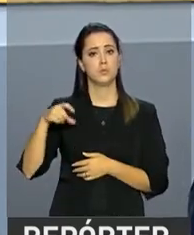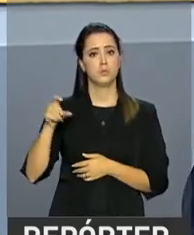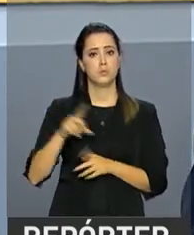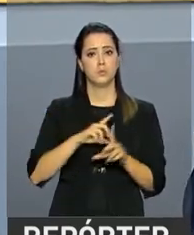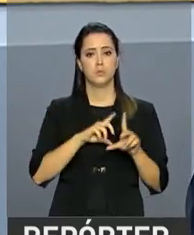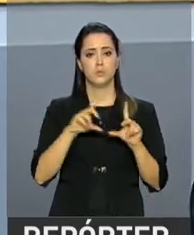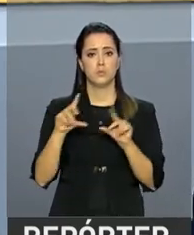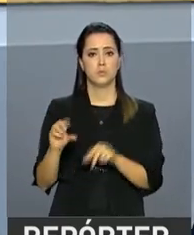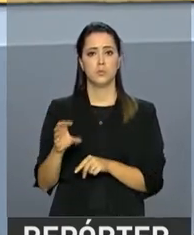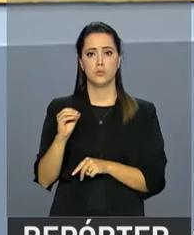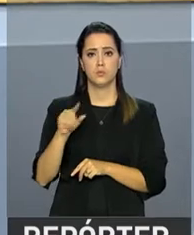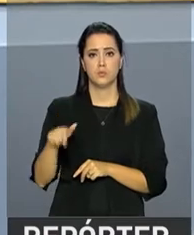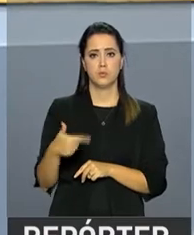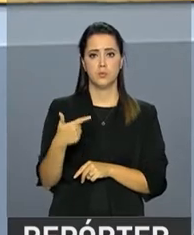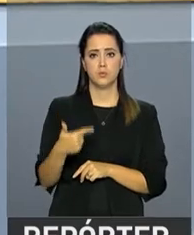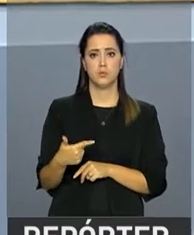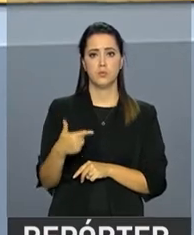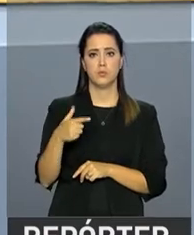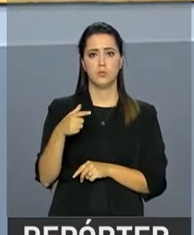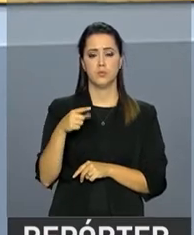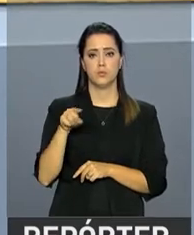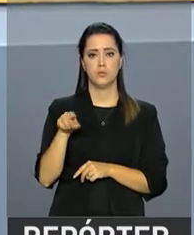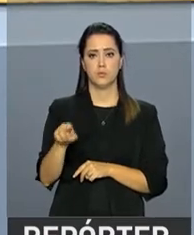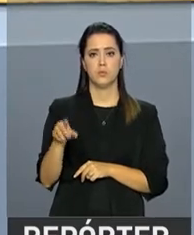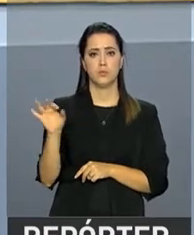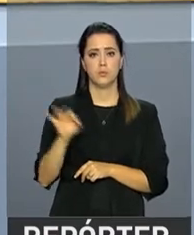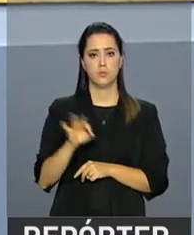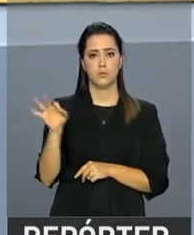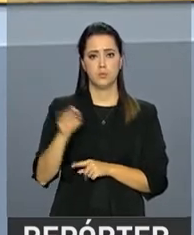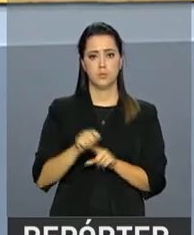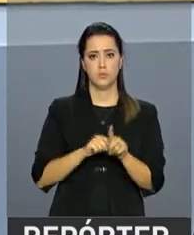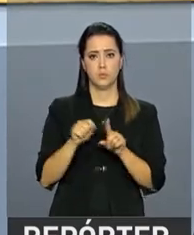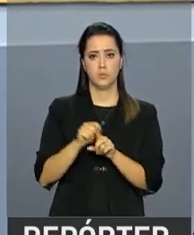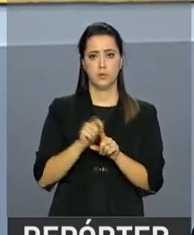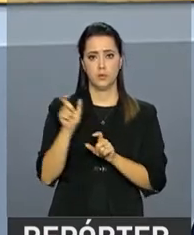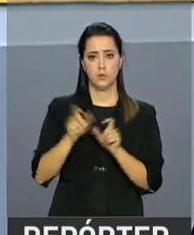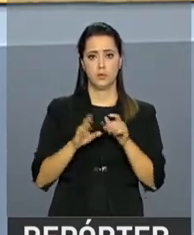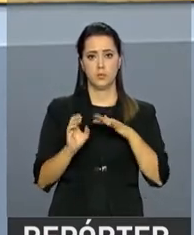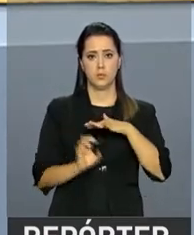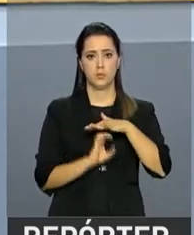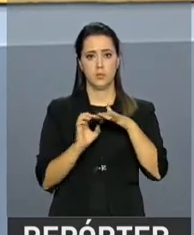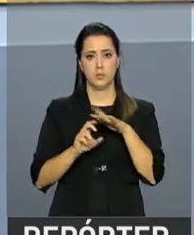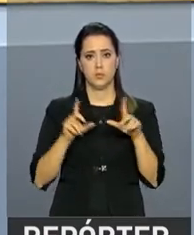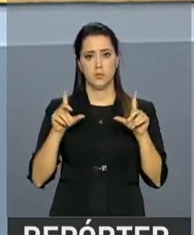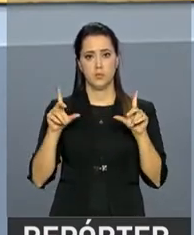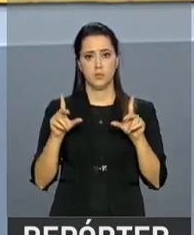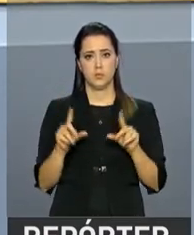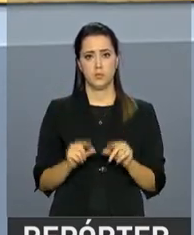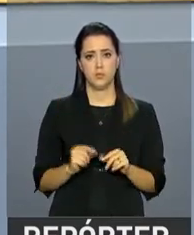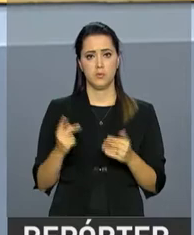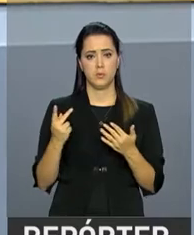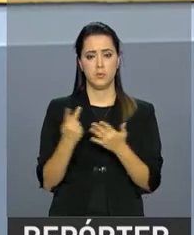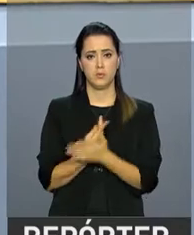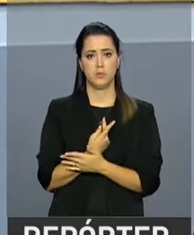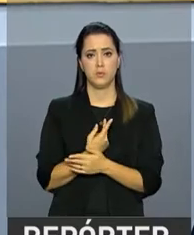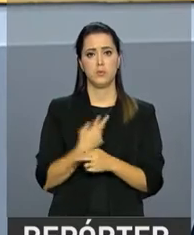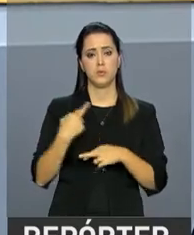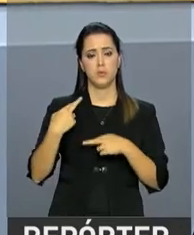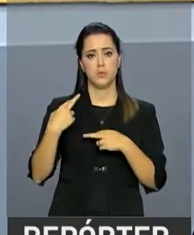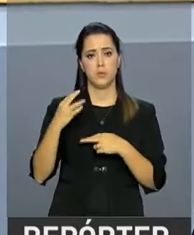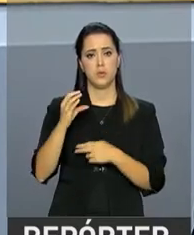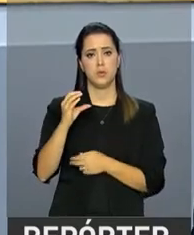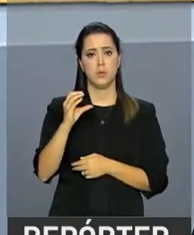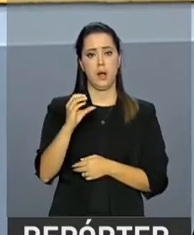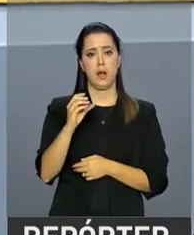com redução de 0,2 ponto percentual ao mês já para pessoas jurídicas a redução de juros acontece